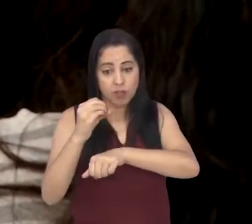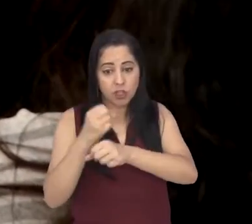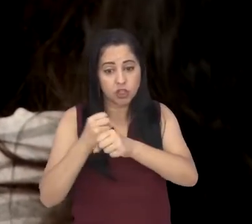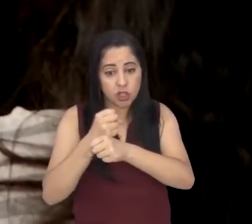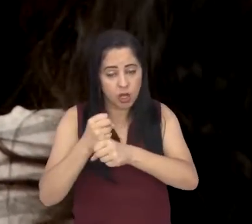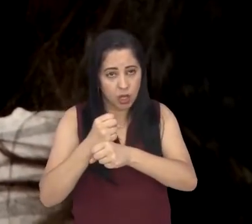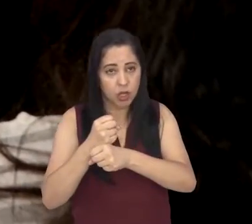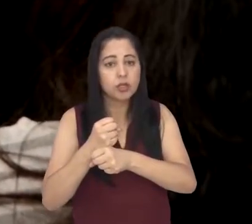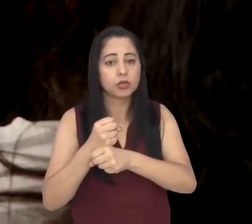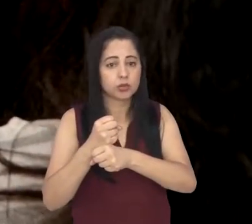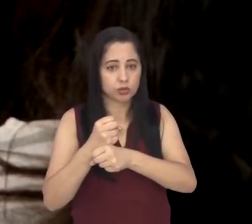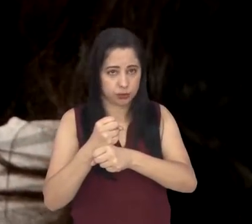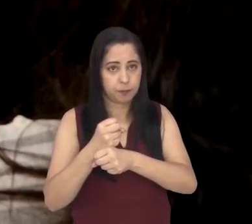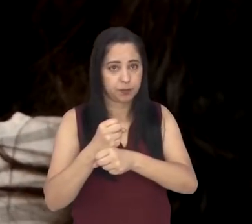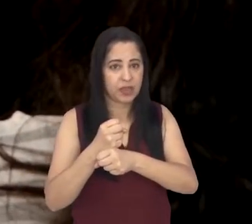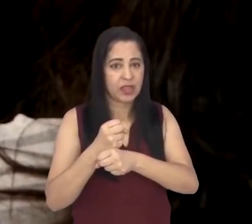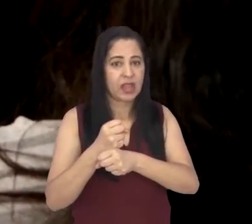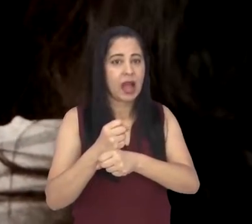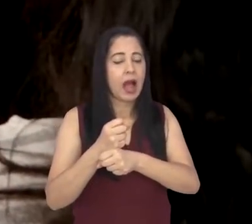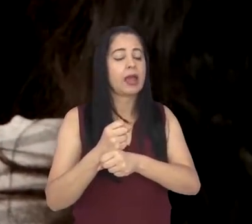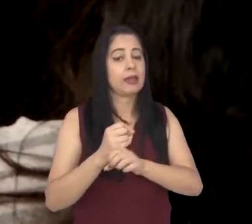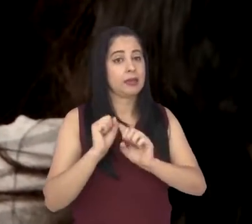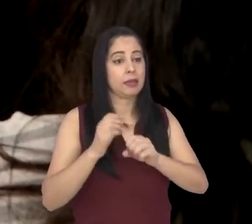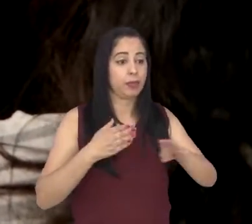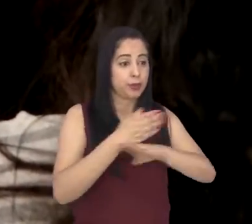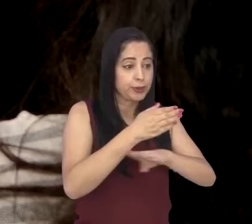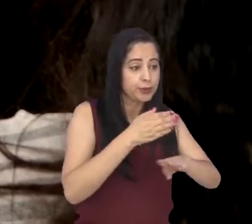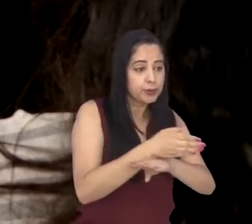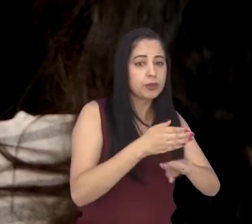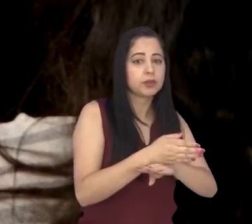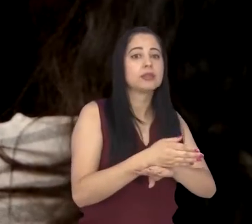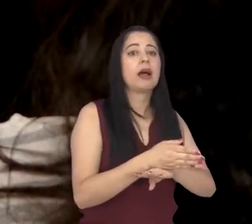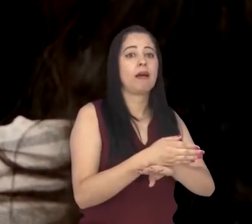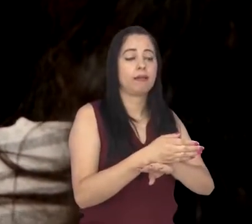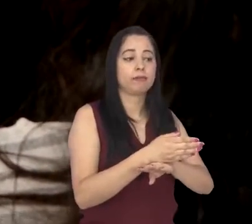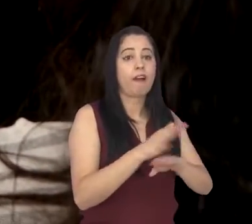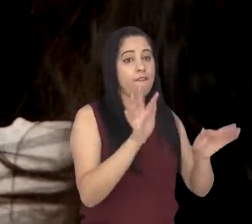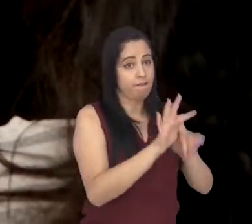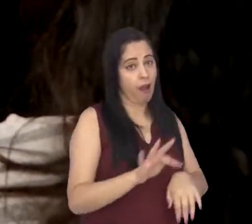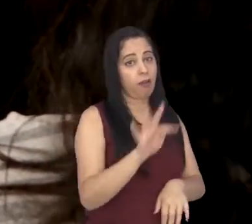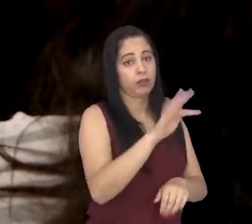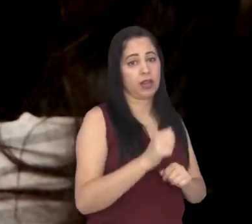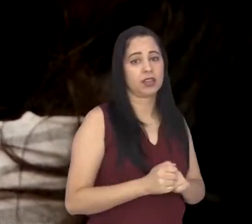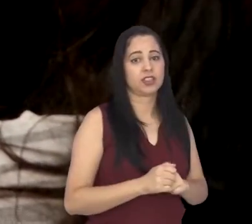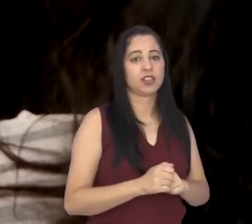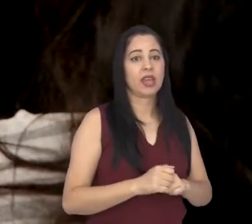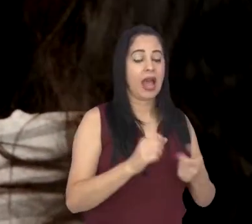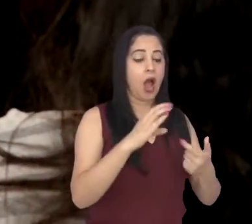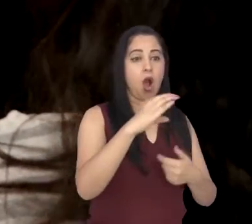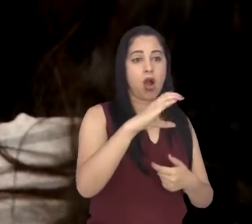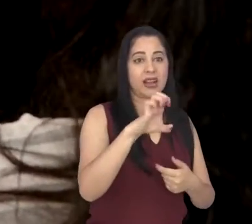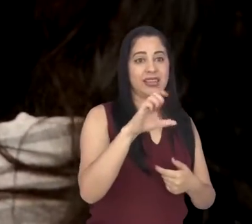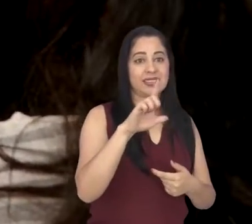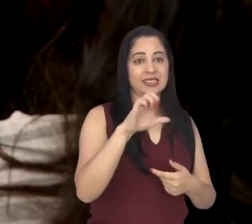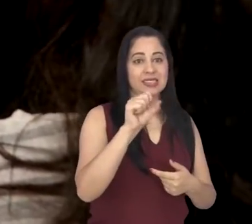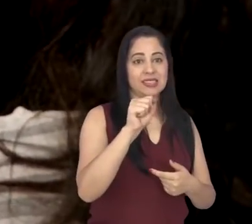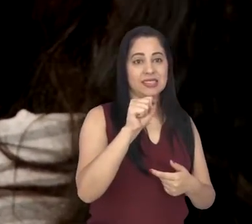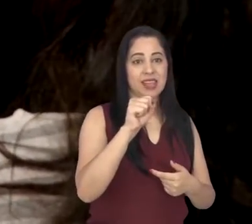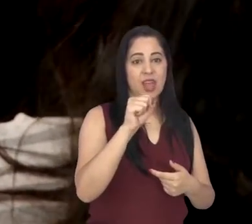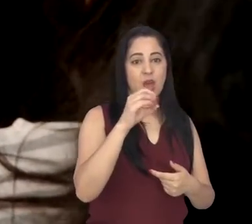tinha que ter o diploma. Era obrigatório. Então, eu cheguei na classe e vi, por exemplo, Celso Freitas, que eu sentei ao lado, que era um mala. Não,